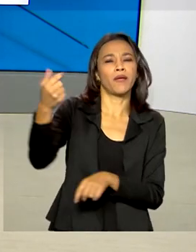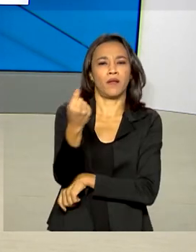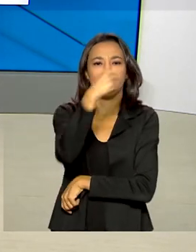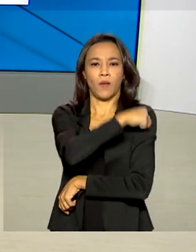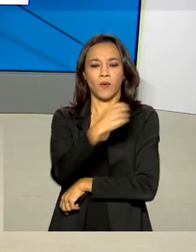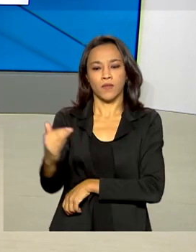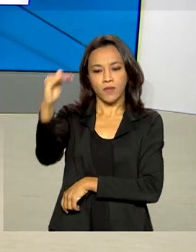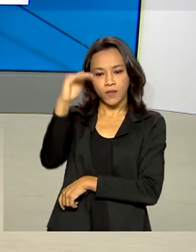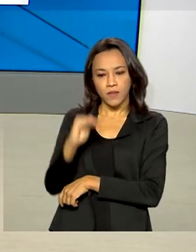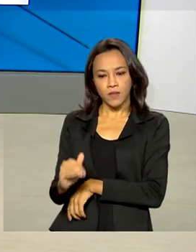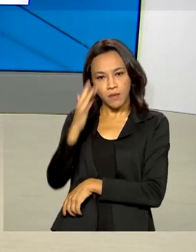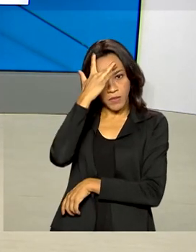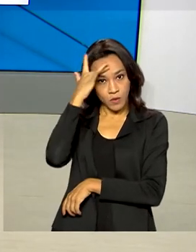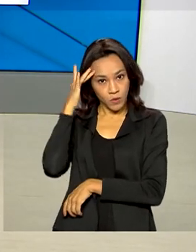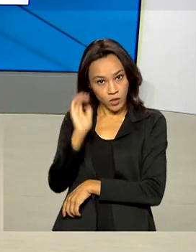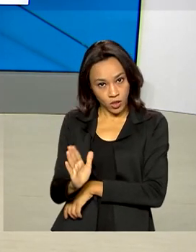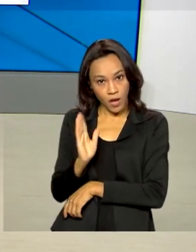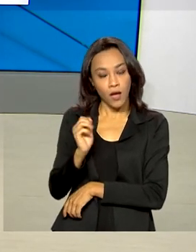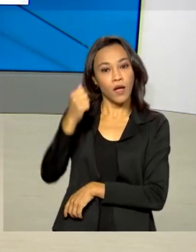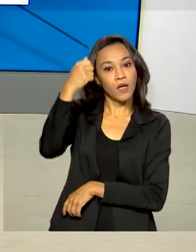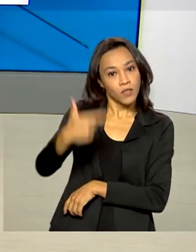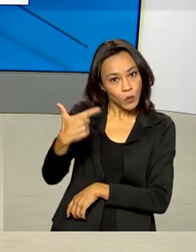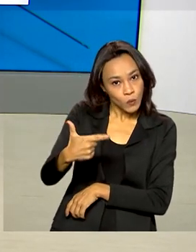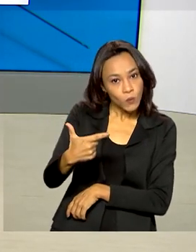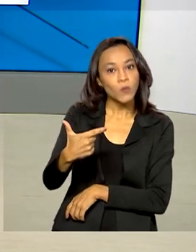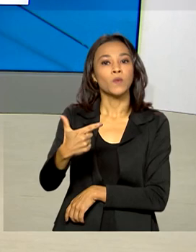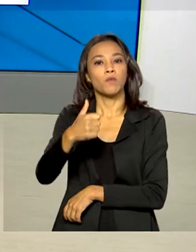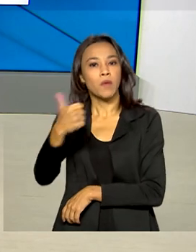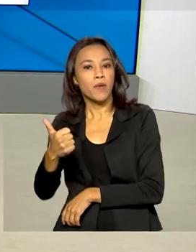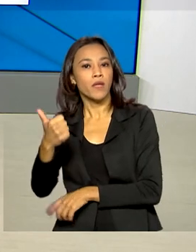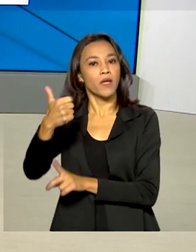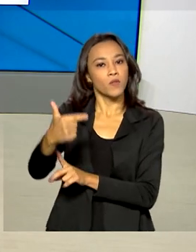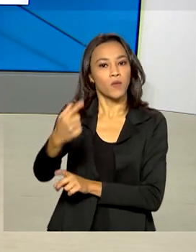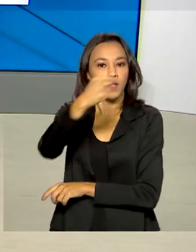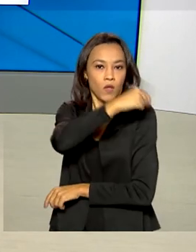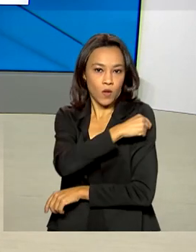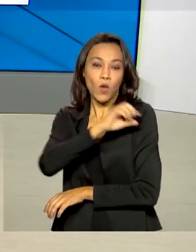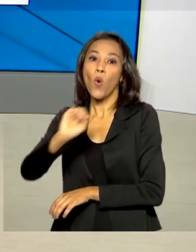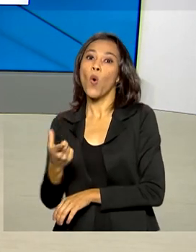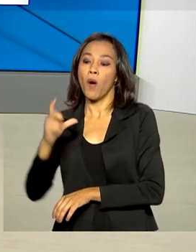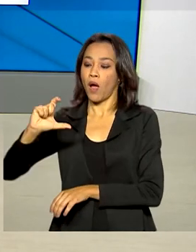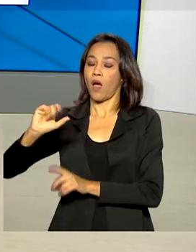vacina e o número de brasileiros que tomaram as duas doses da vacina ou vacina de